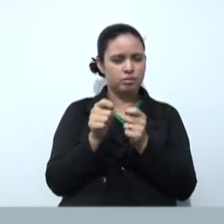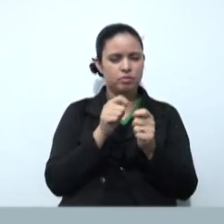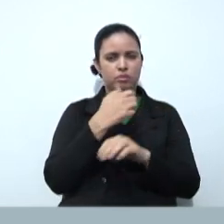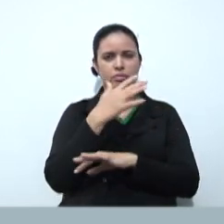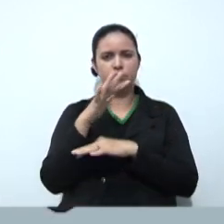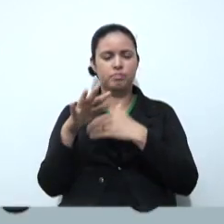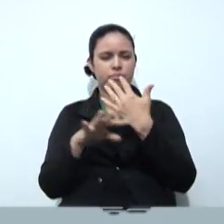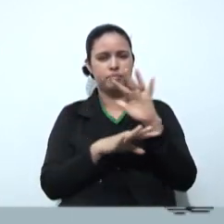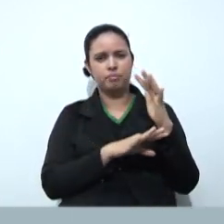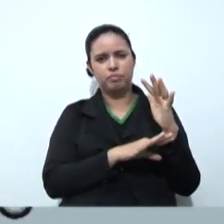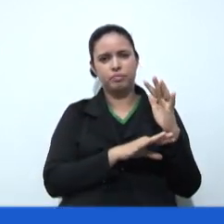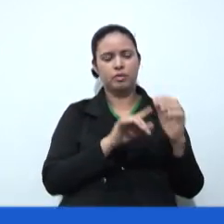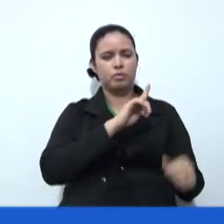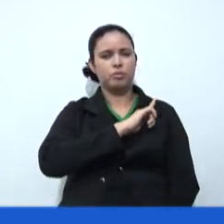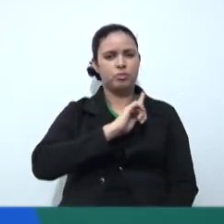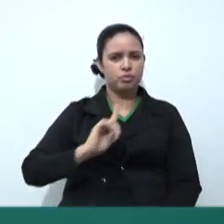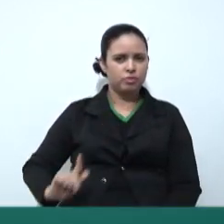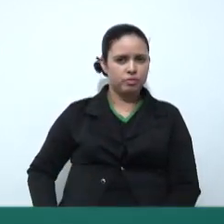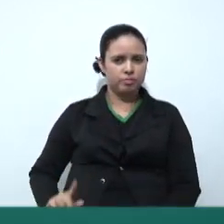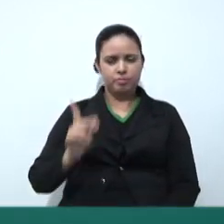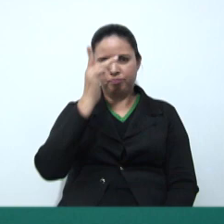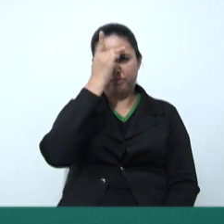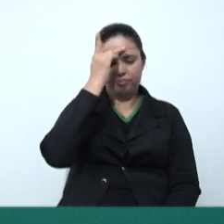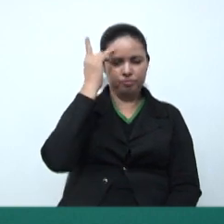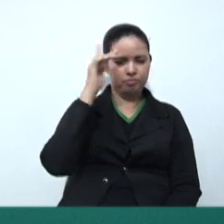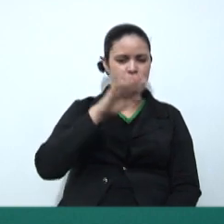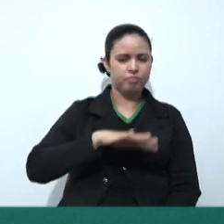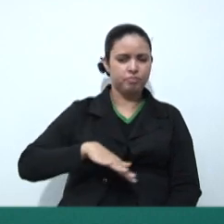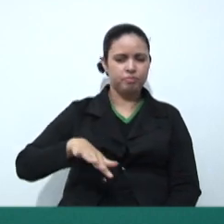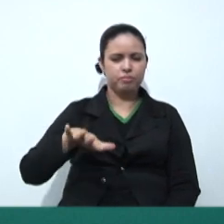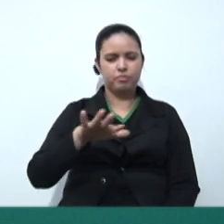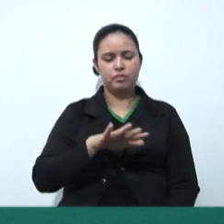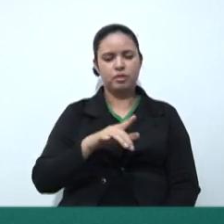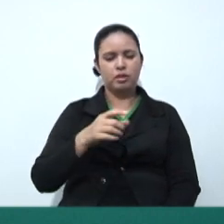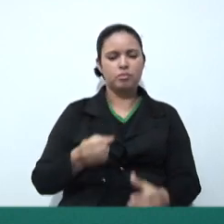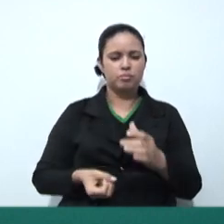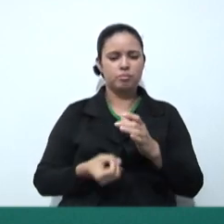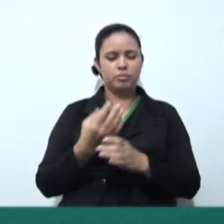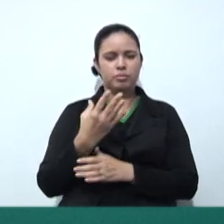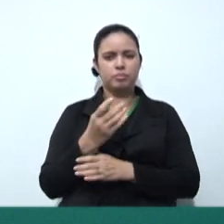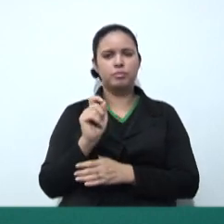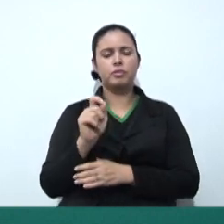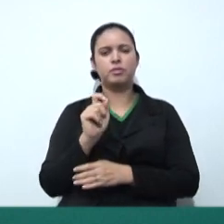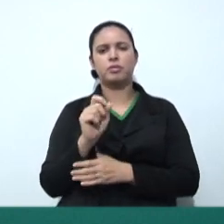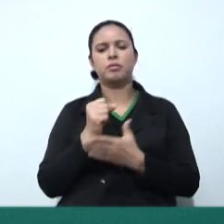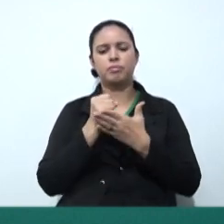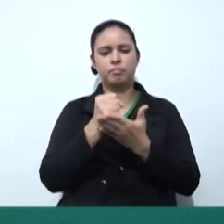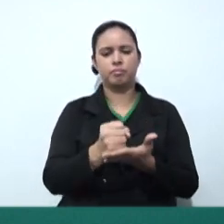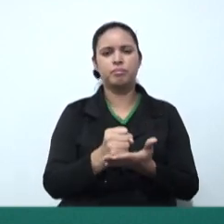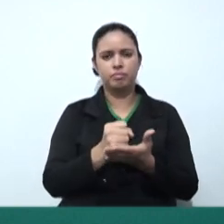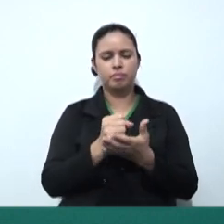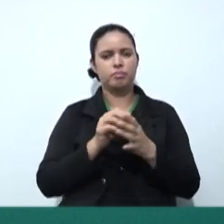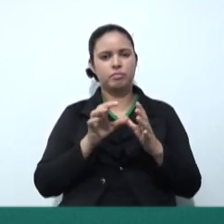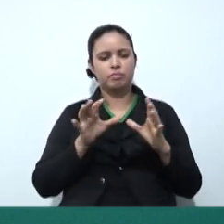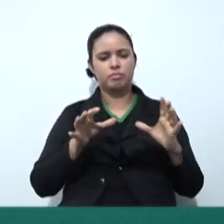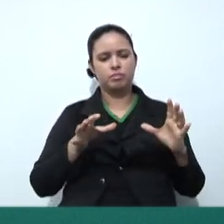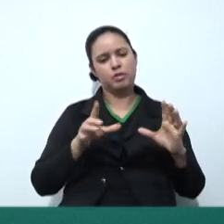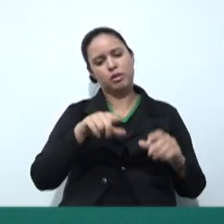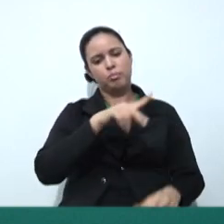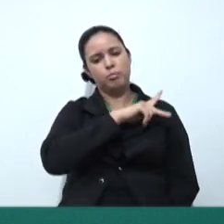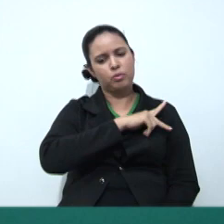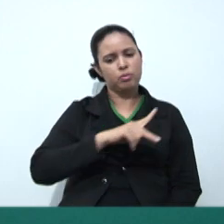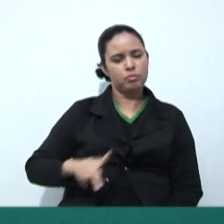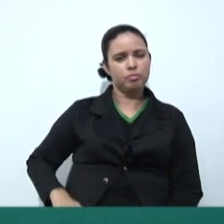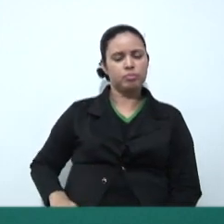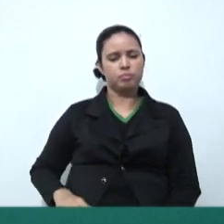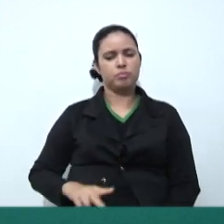do poder público e da própria população. Dessa forma, são criadas ações que visam envolver o setor social público ou privado,